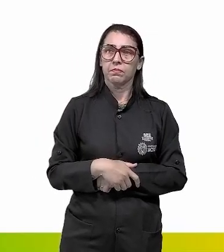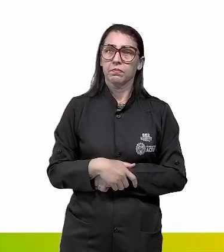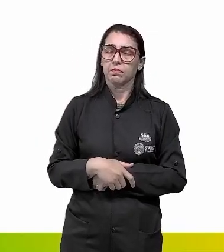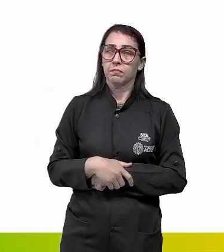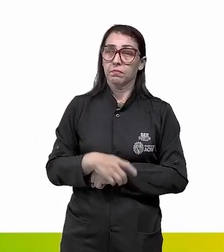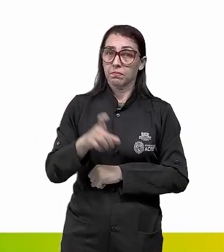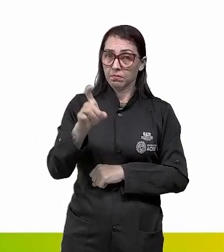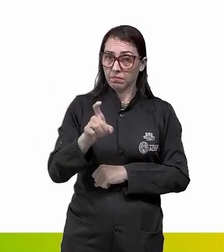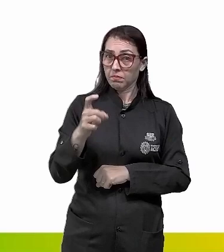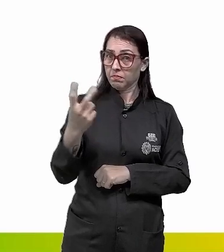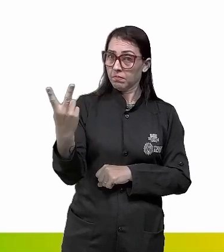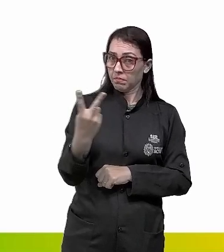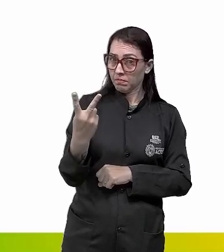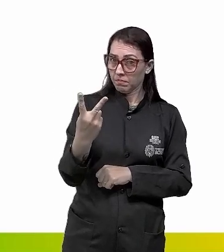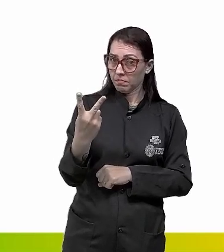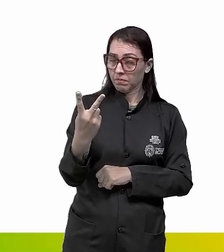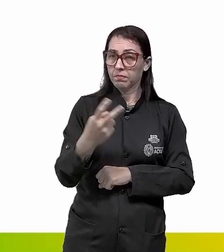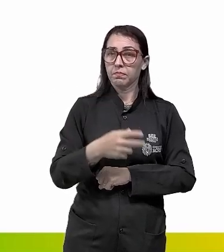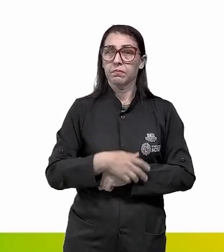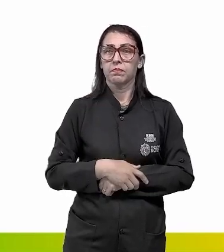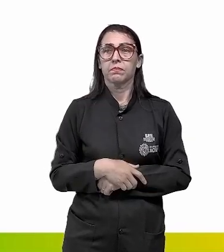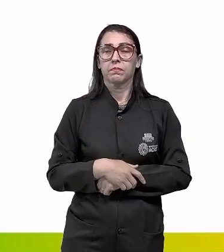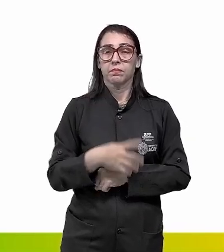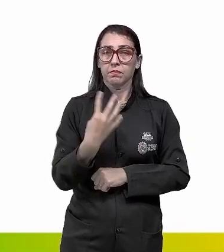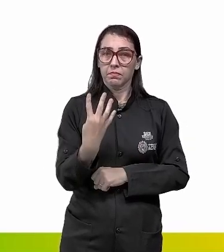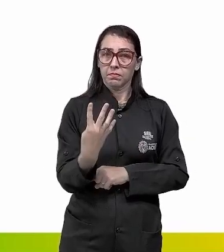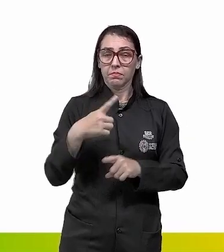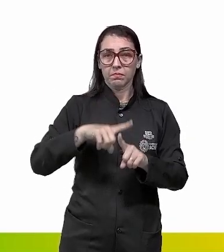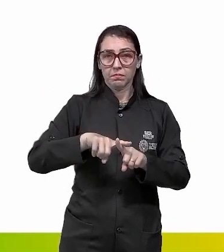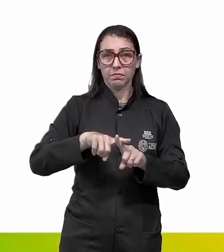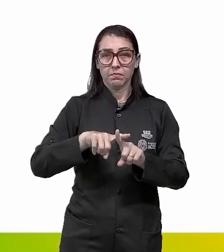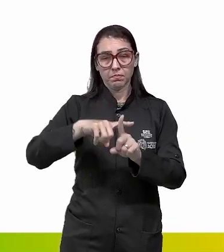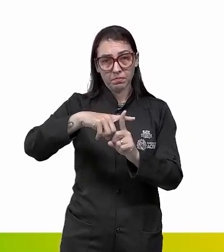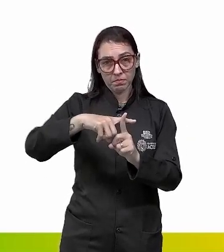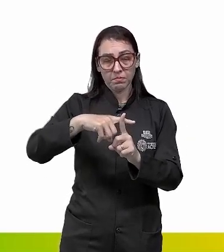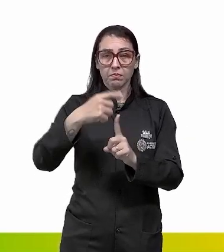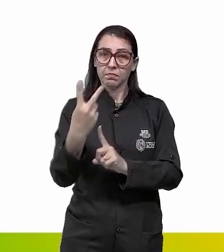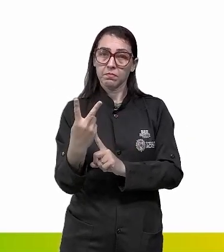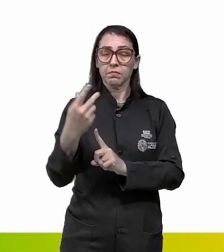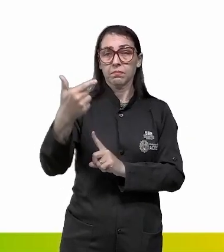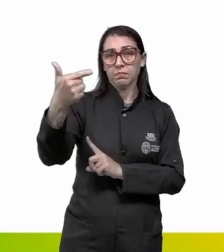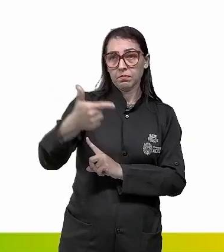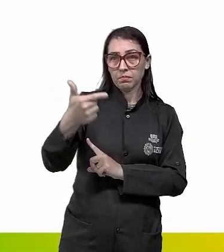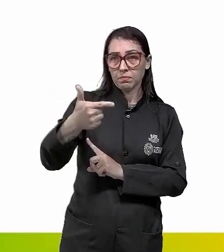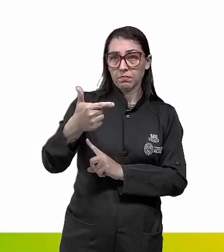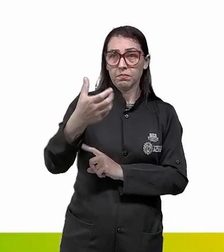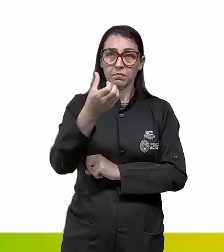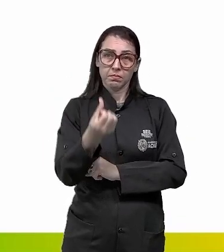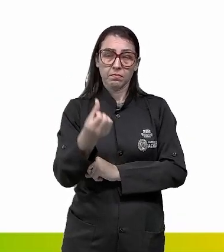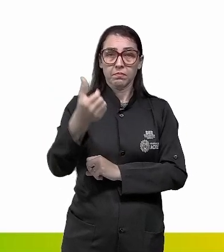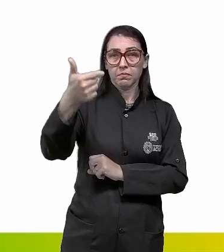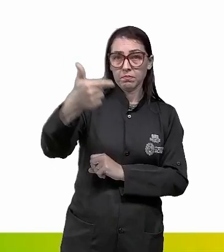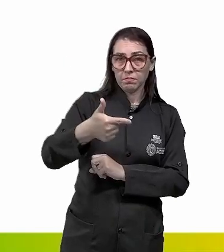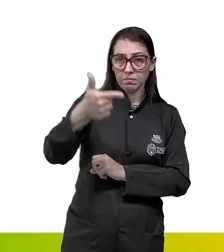Quando o x é 2, é 4 mais 2 ao quadrado, ou seja, 6 ao